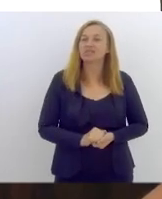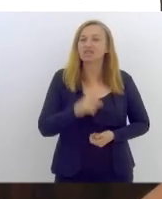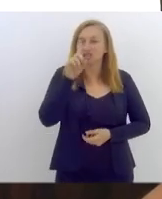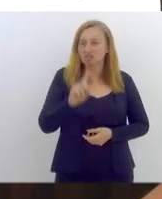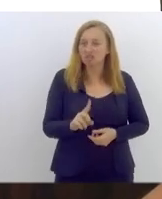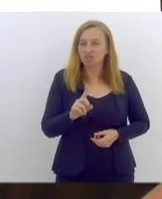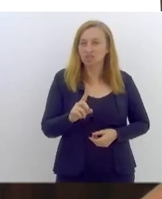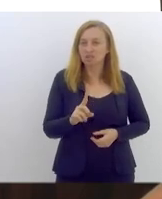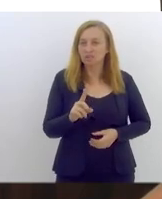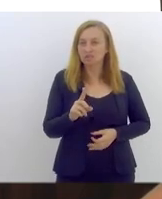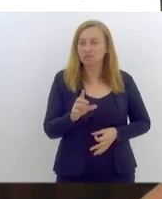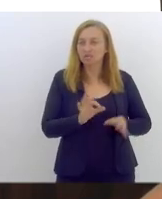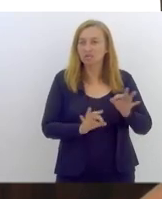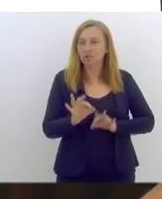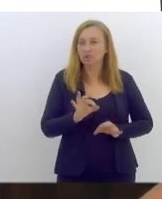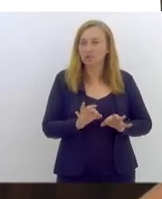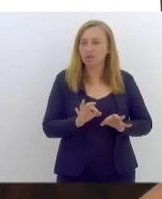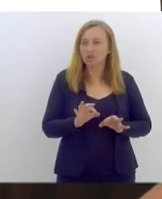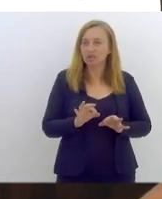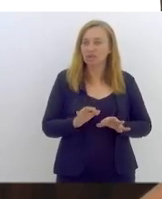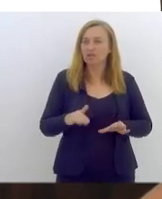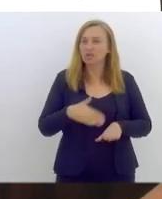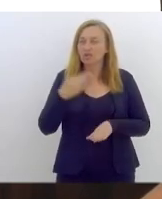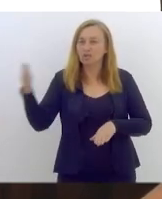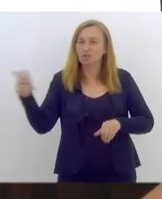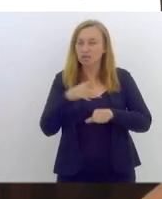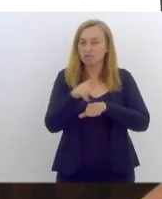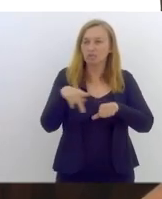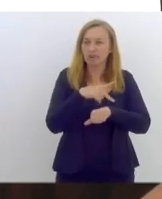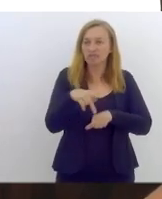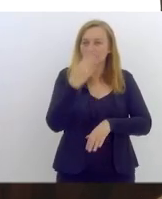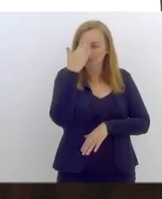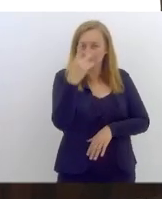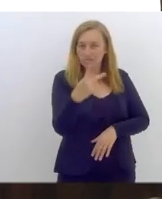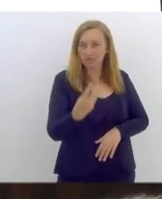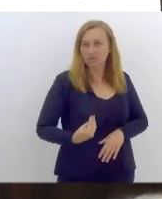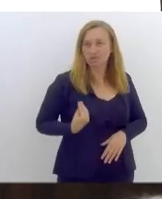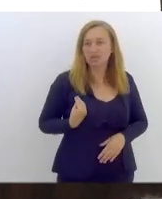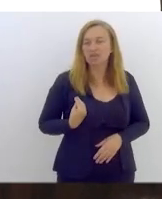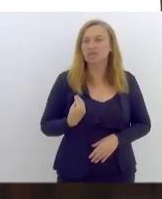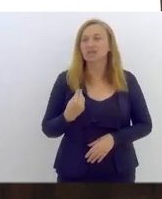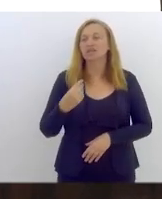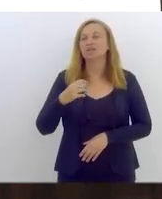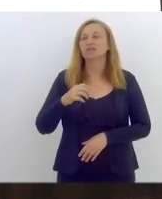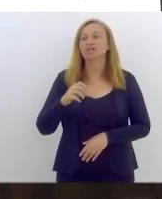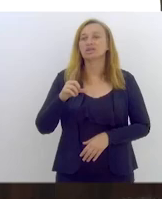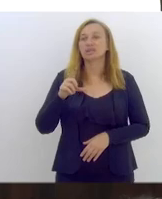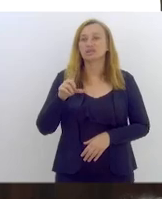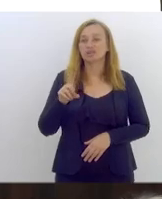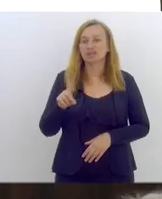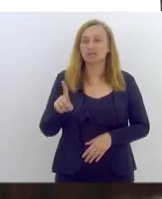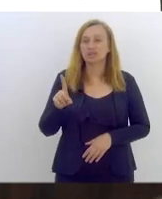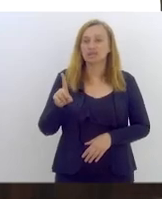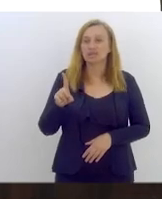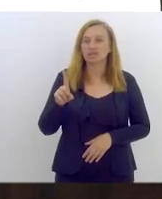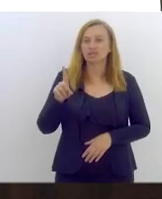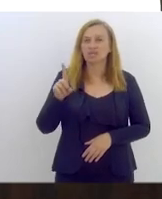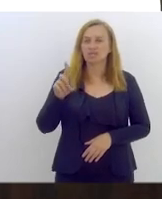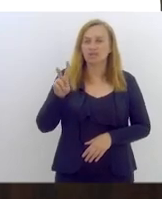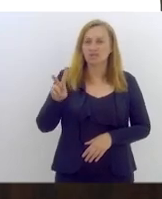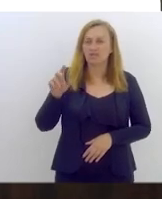é diretora de programas da Anistia Internacional. Muito obrigada pela sua presença. da UESCA, UESCLA